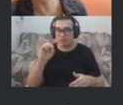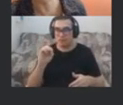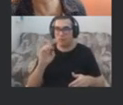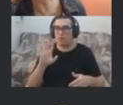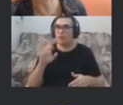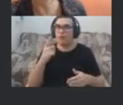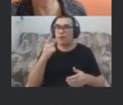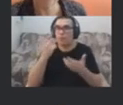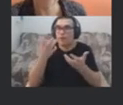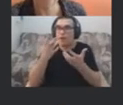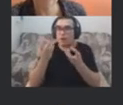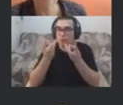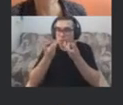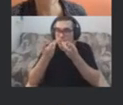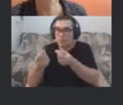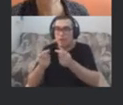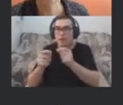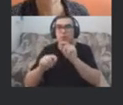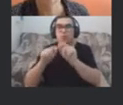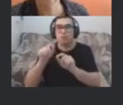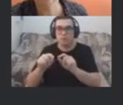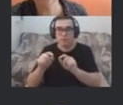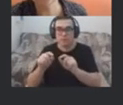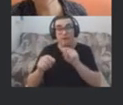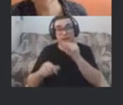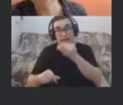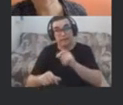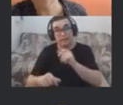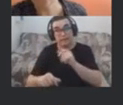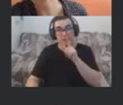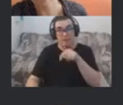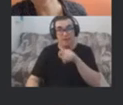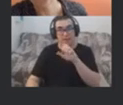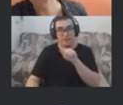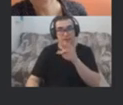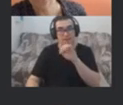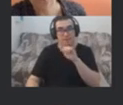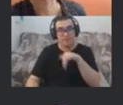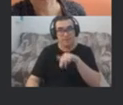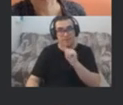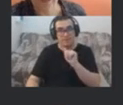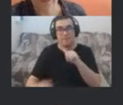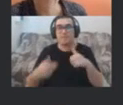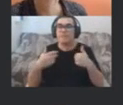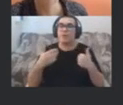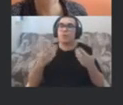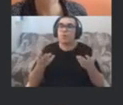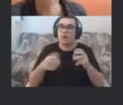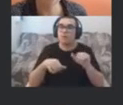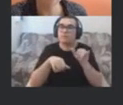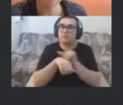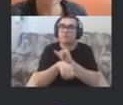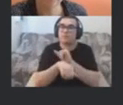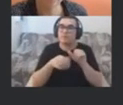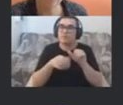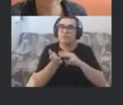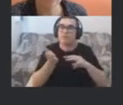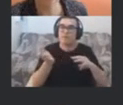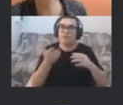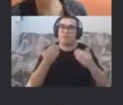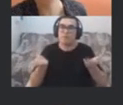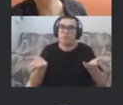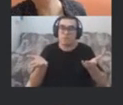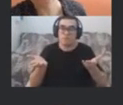e a teobromina. Então, qual é a técnica ou metodologia que nós vamos usar? Novamente,